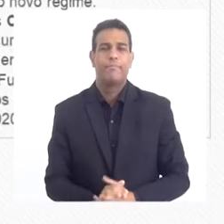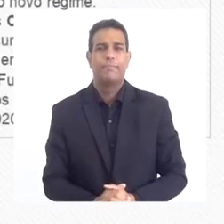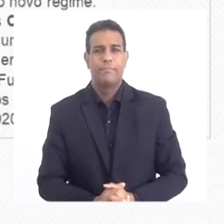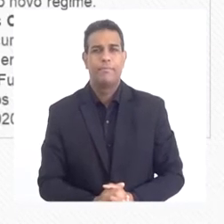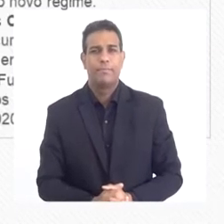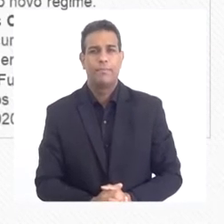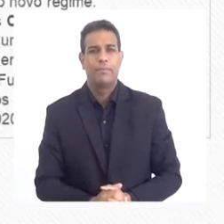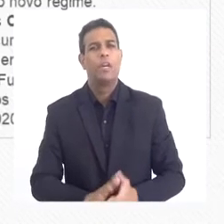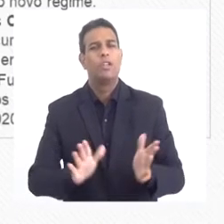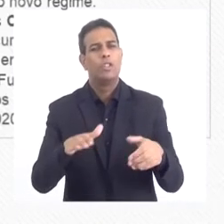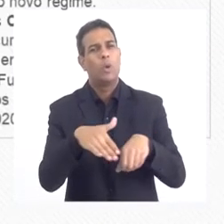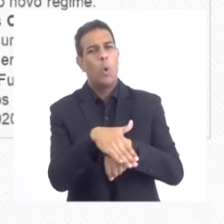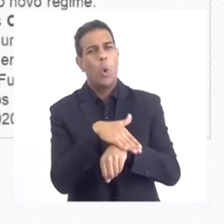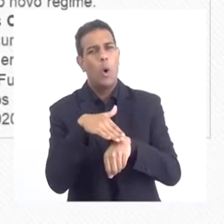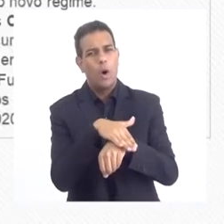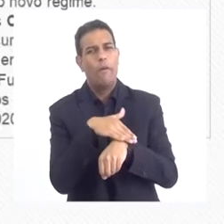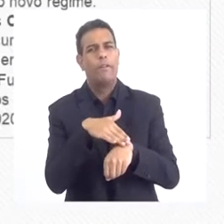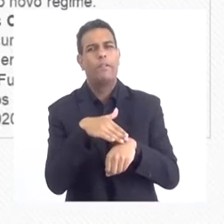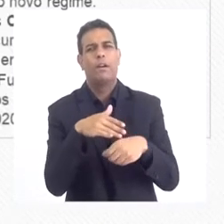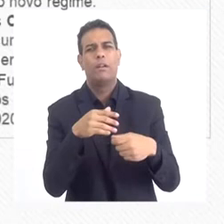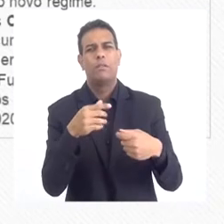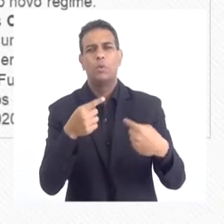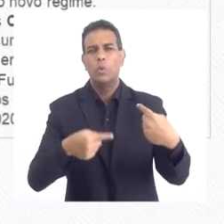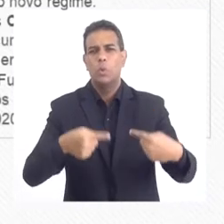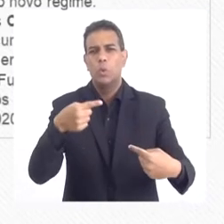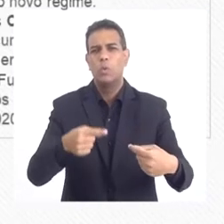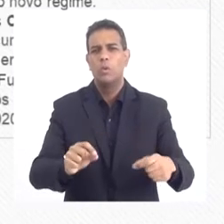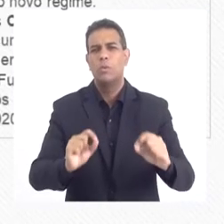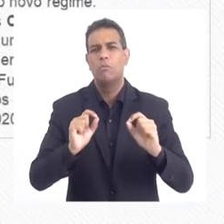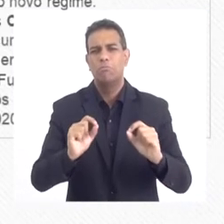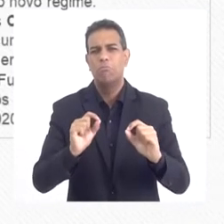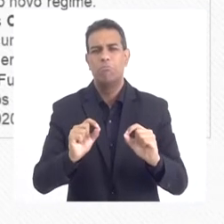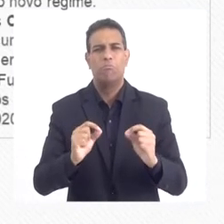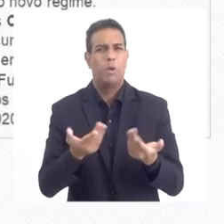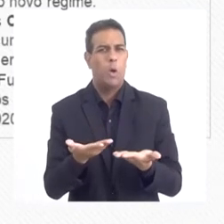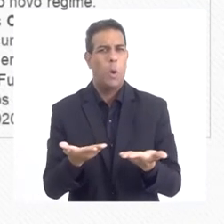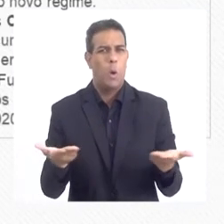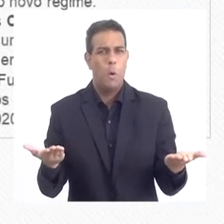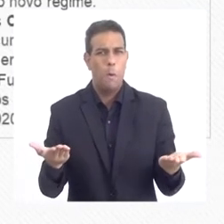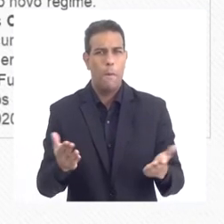nós já tínhamos conversado sobre isso também, que é a questão